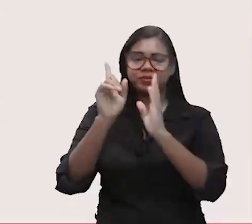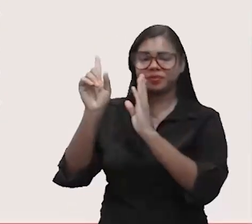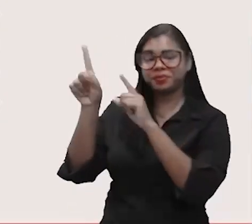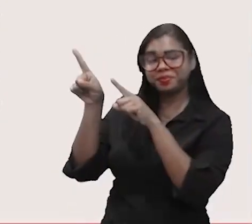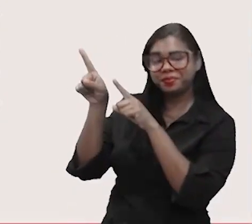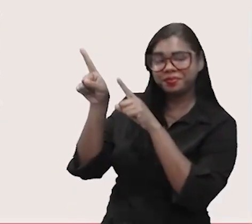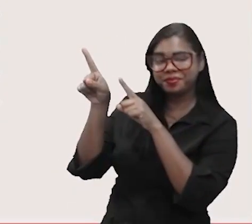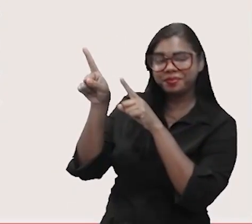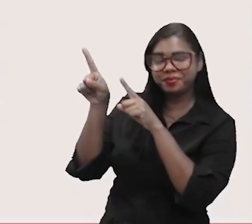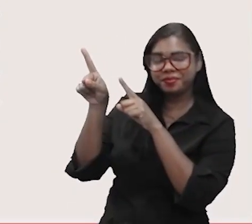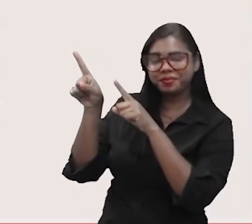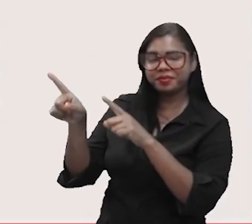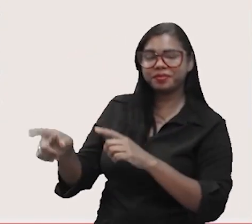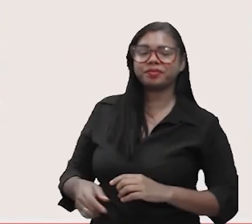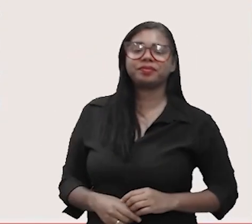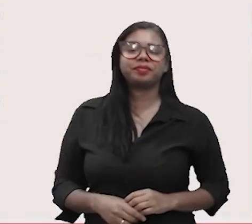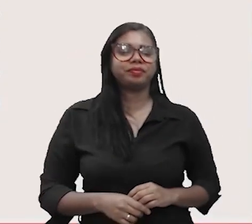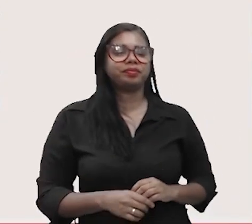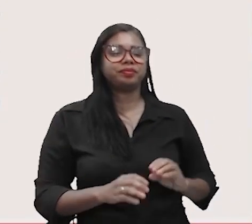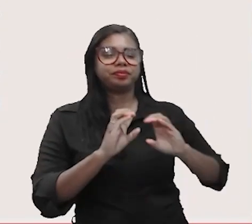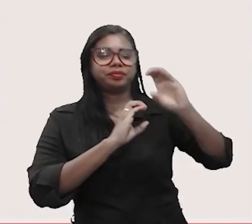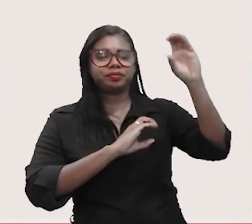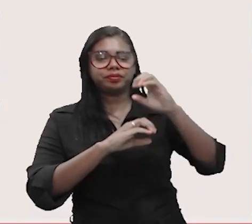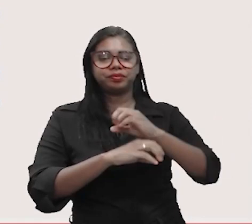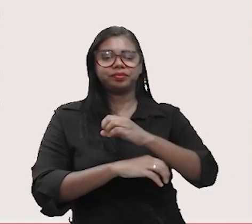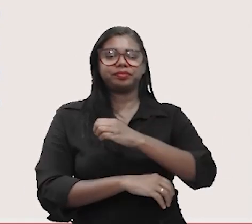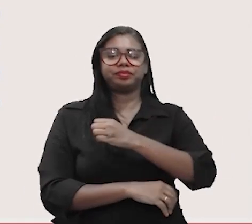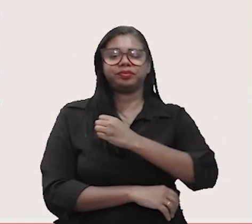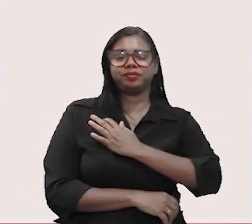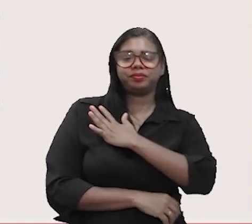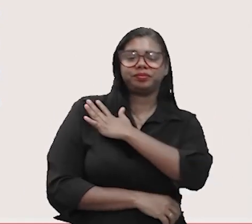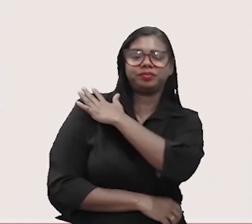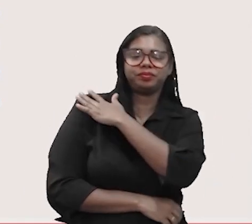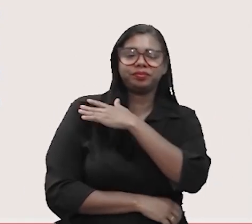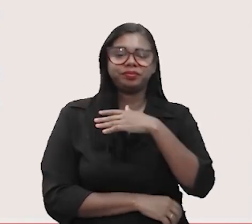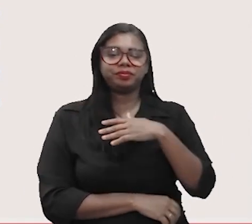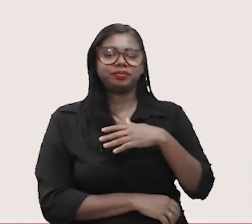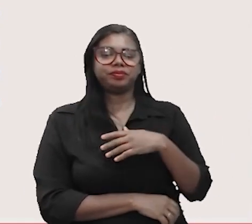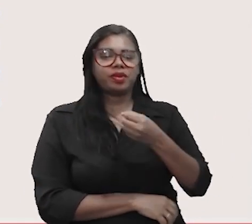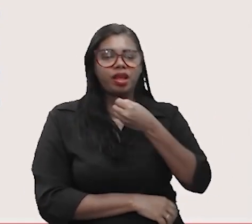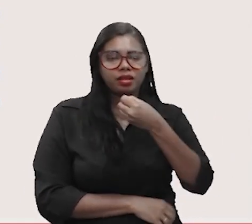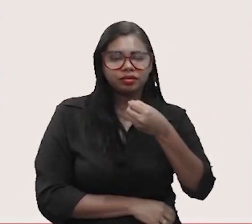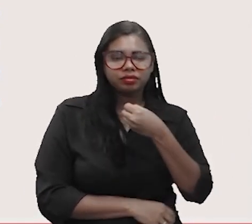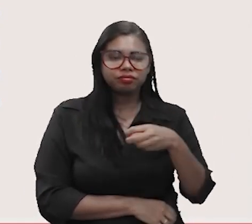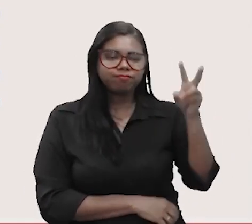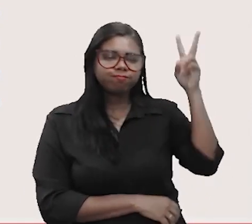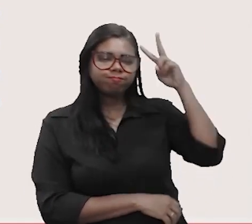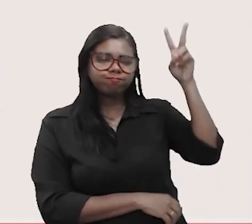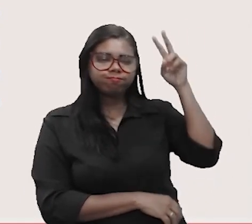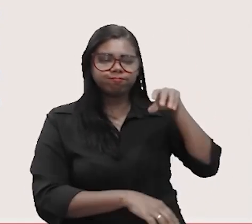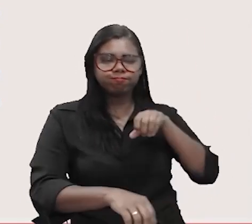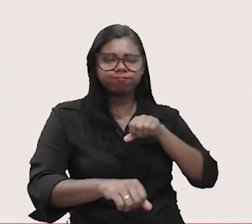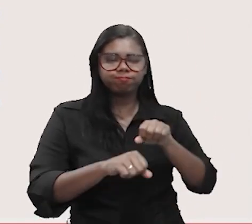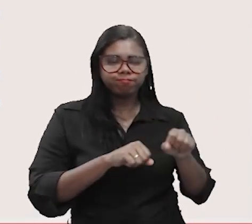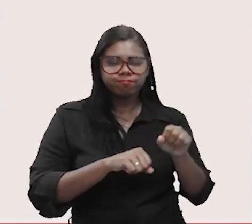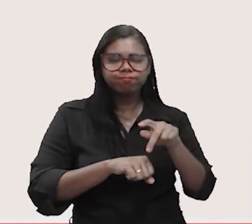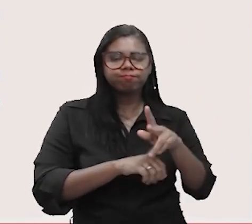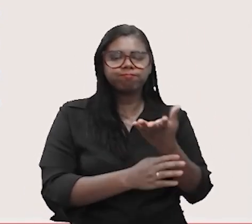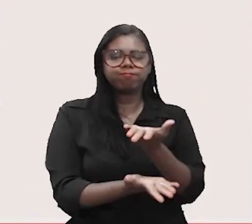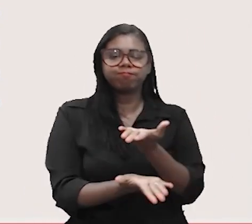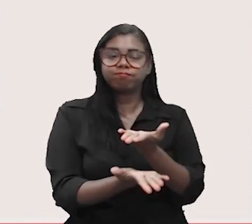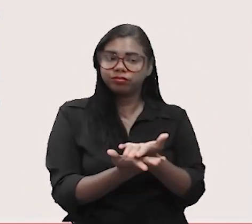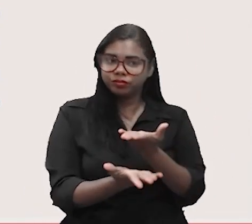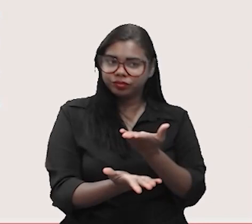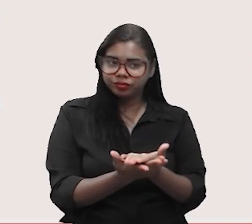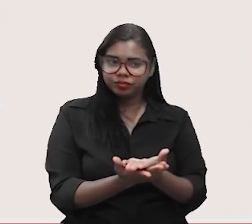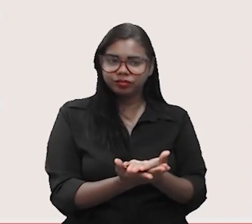militar, jornalista, historiador, quer dizer, ele tinha formação em todas as áreas importantes